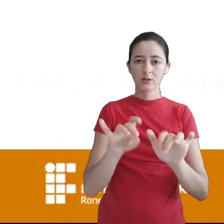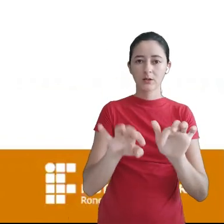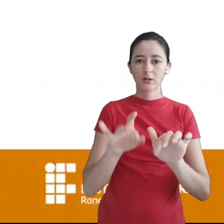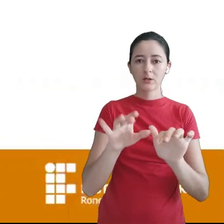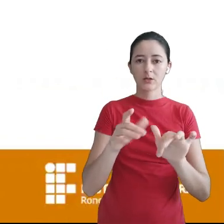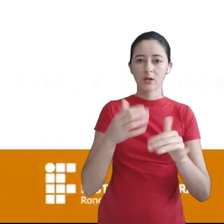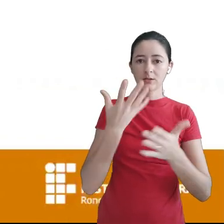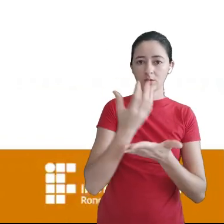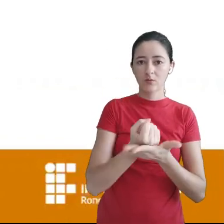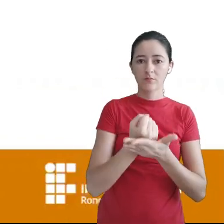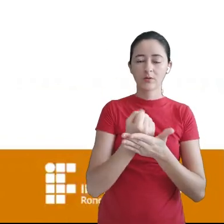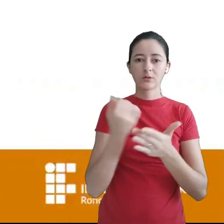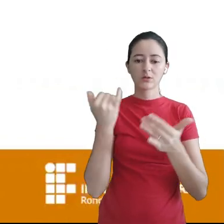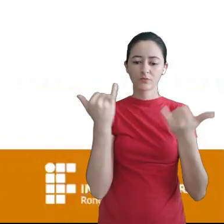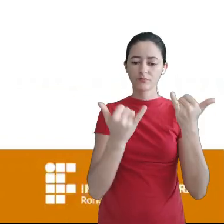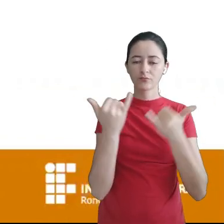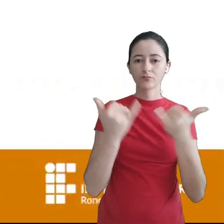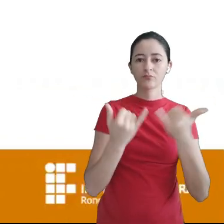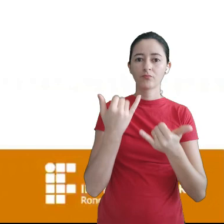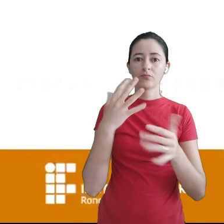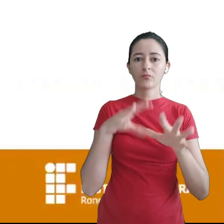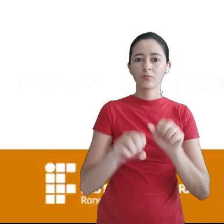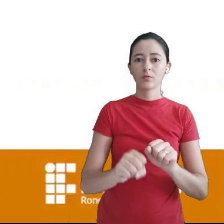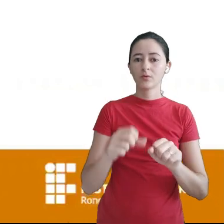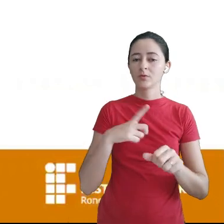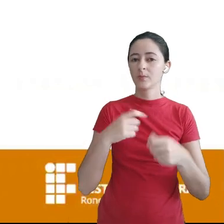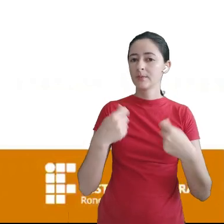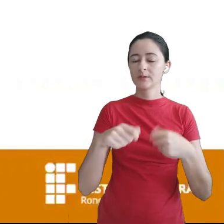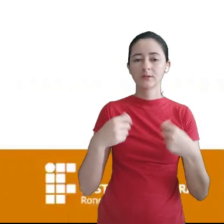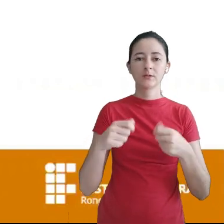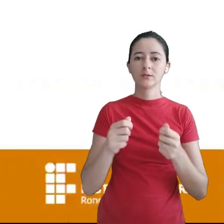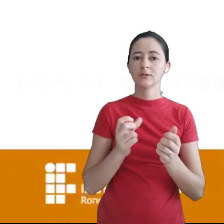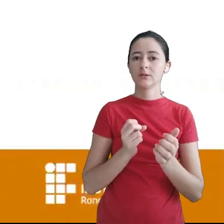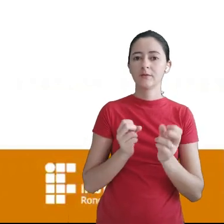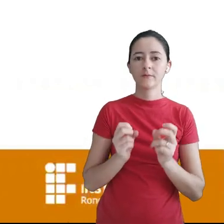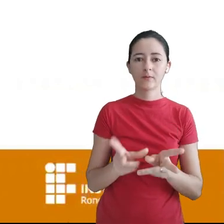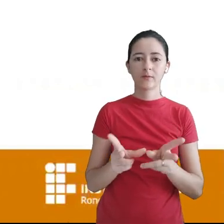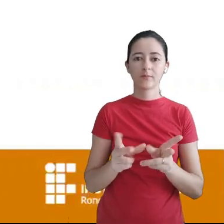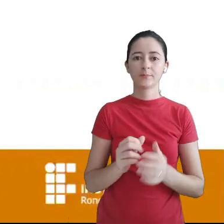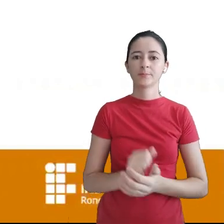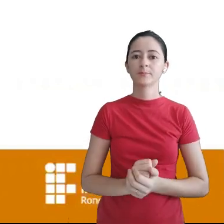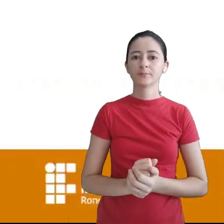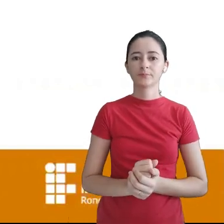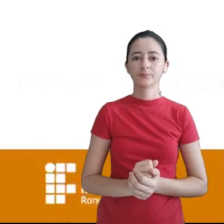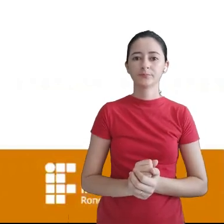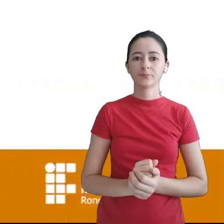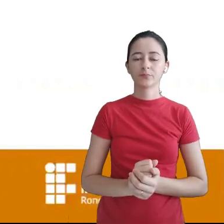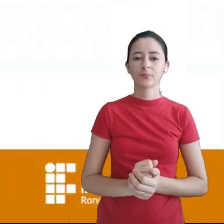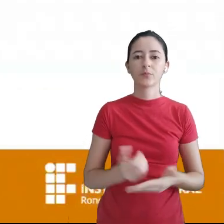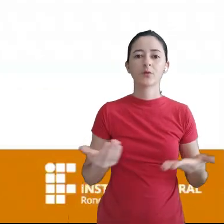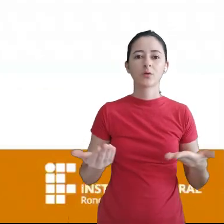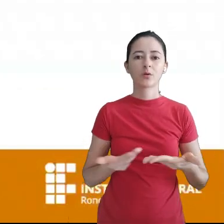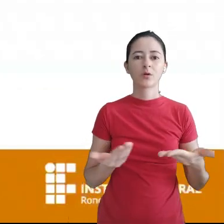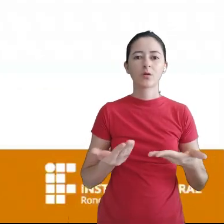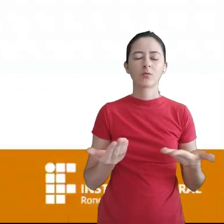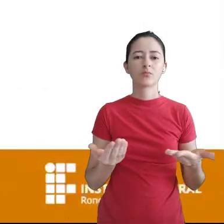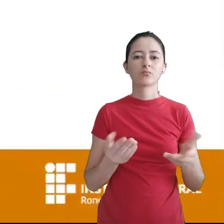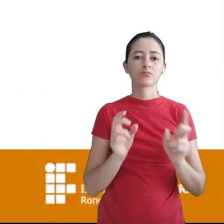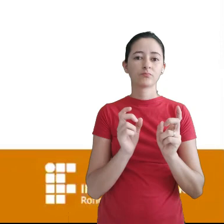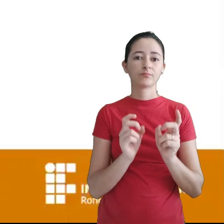ele participar de uma venda. Então, quando eu vou cadastrar o cliente, ele não precisa de uma informação da venda que ele está realizando.